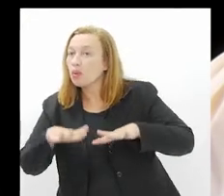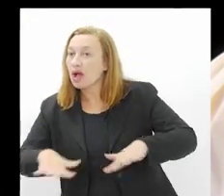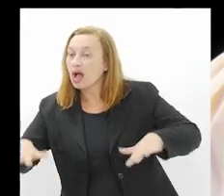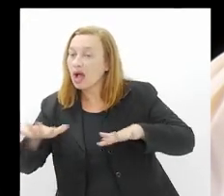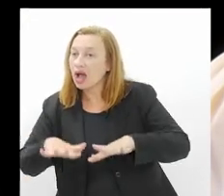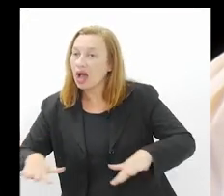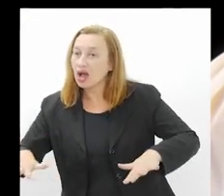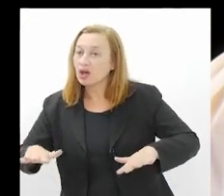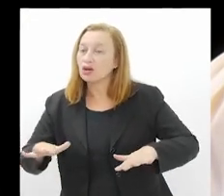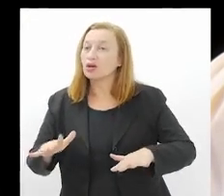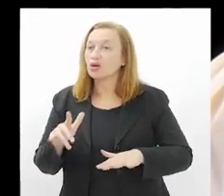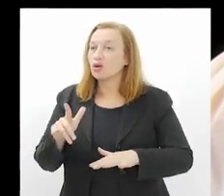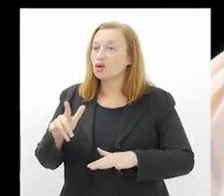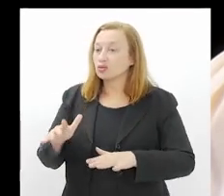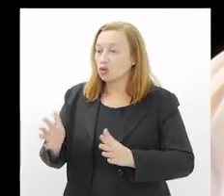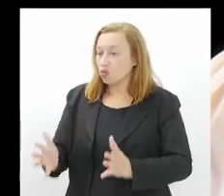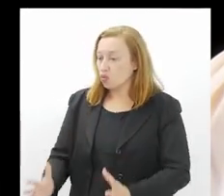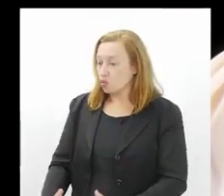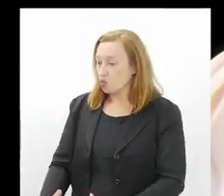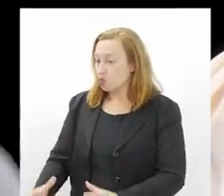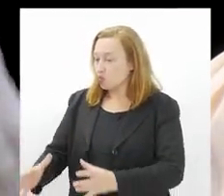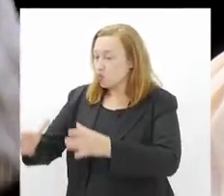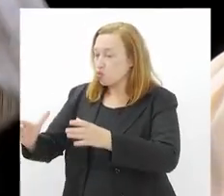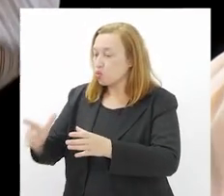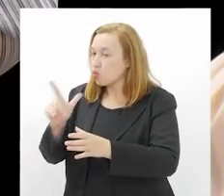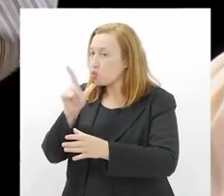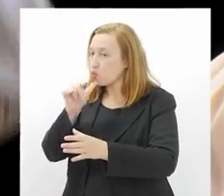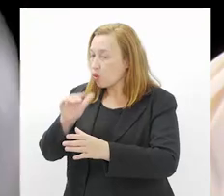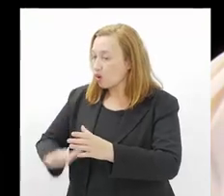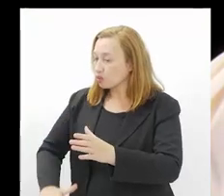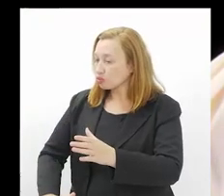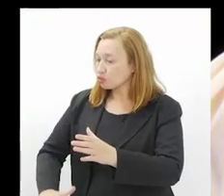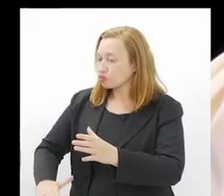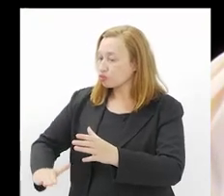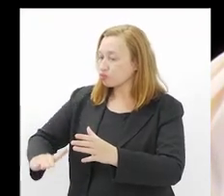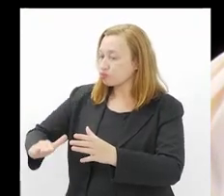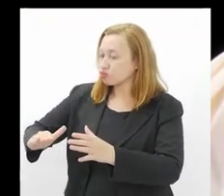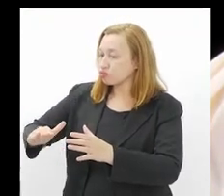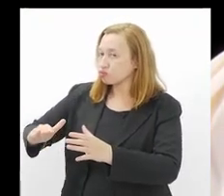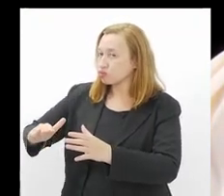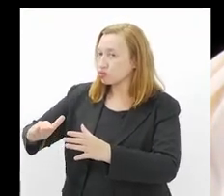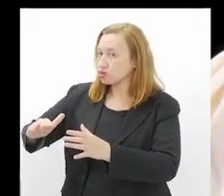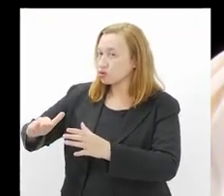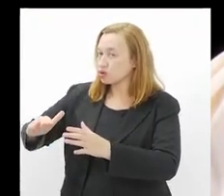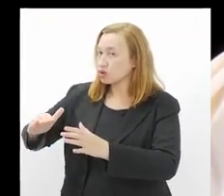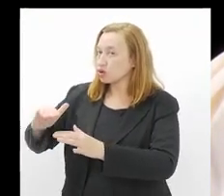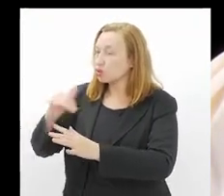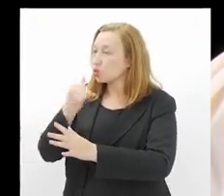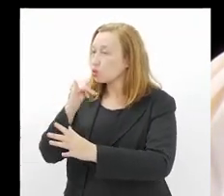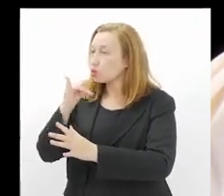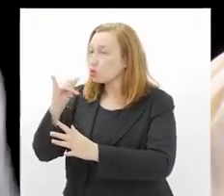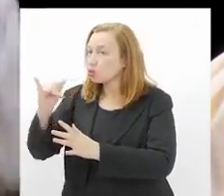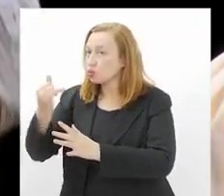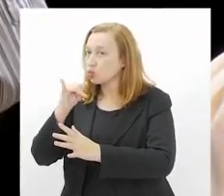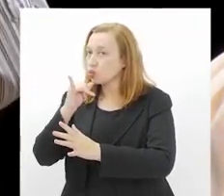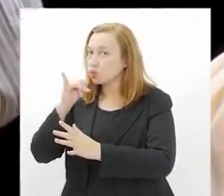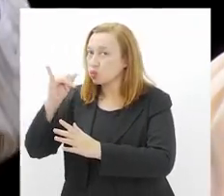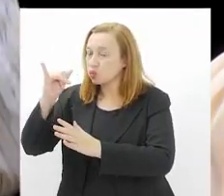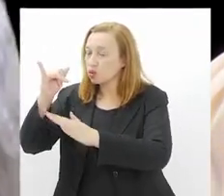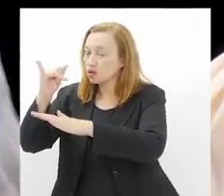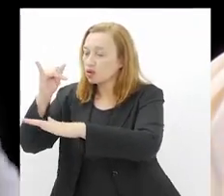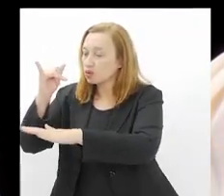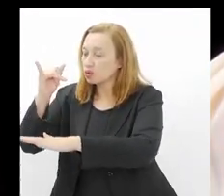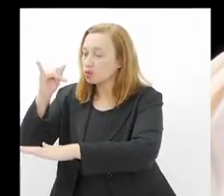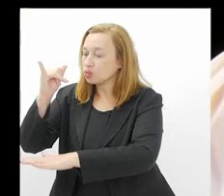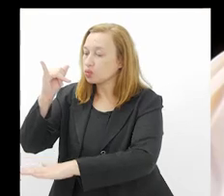seja, a maré, ela vai encher um reservatório, e semelhante ao que acontece numa hidrelétrica, você vai